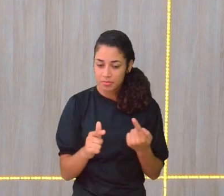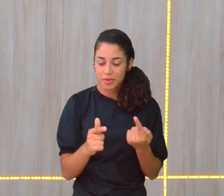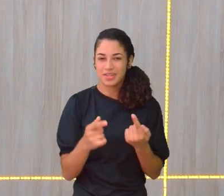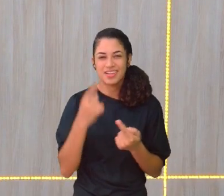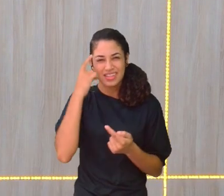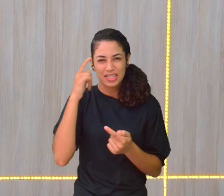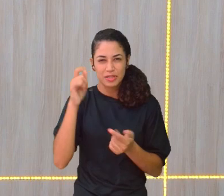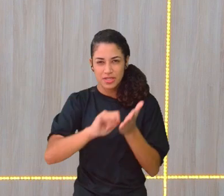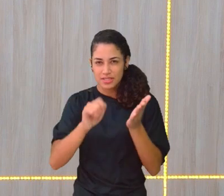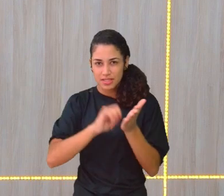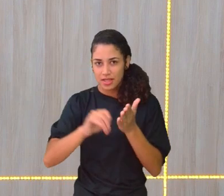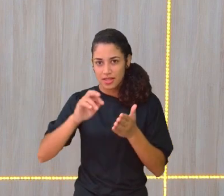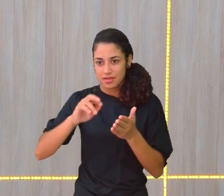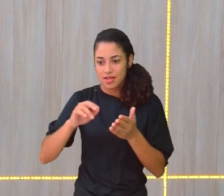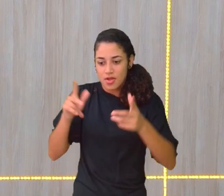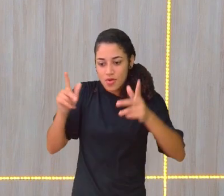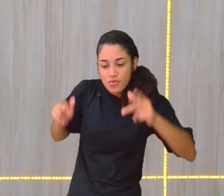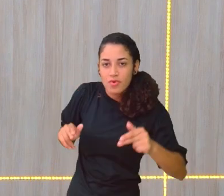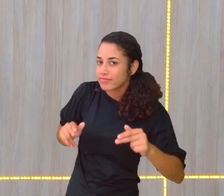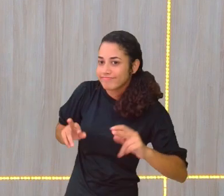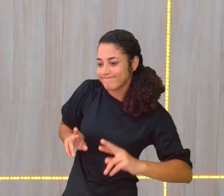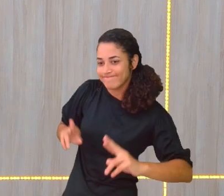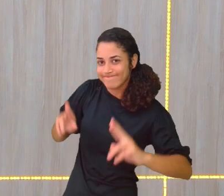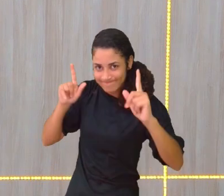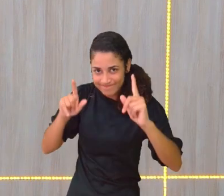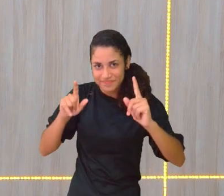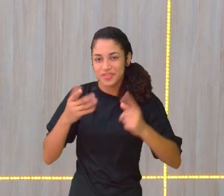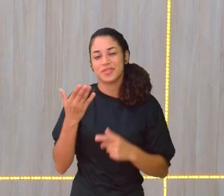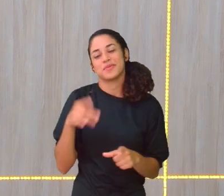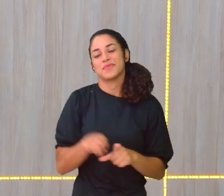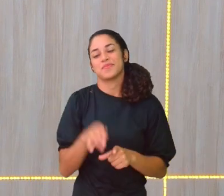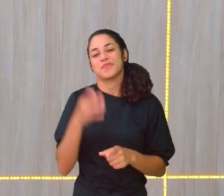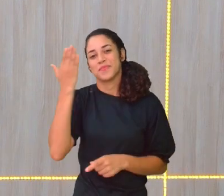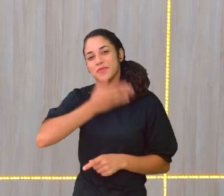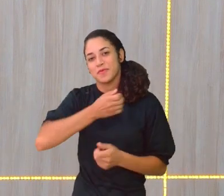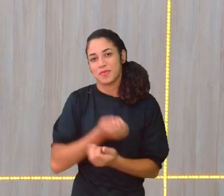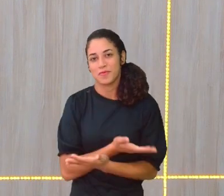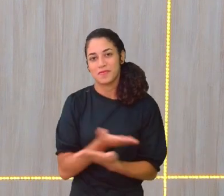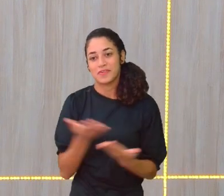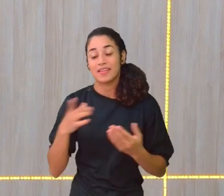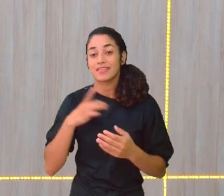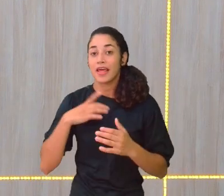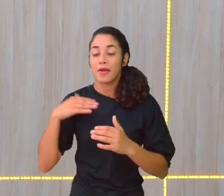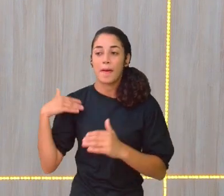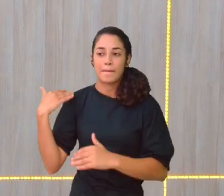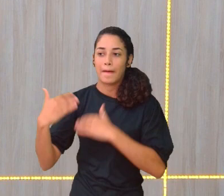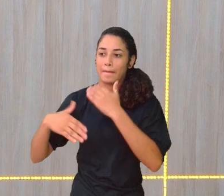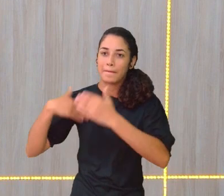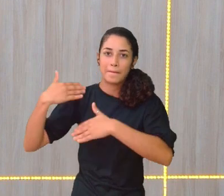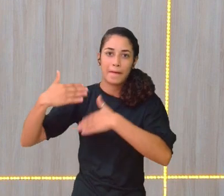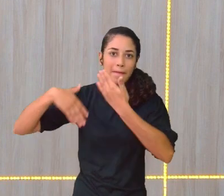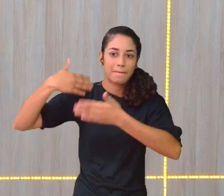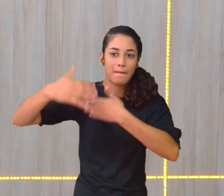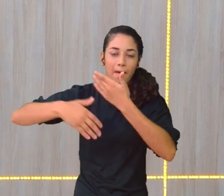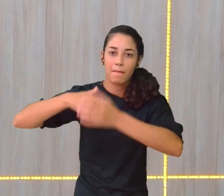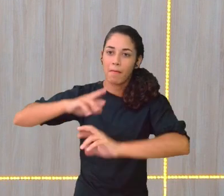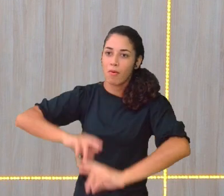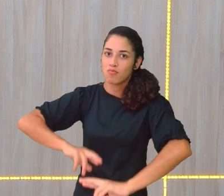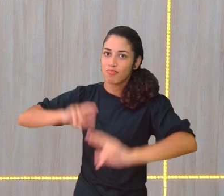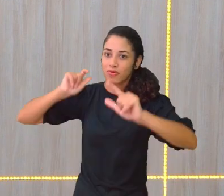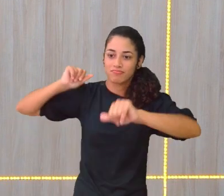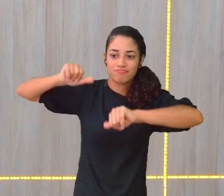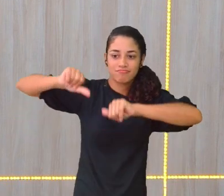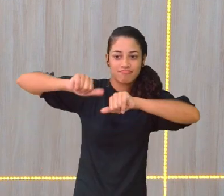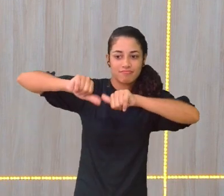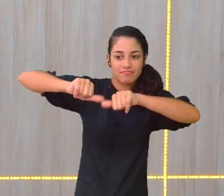não era da mesma forma de hoje. E aí eu provei para vocês que houve uma evolução, não é?